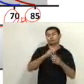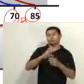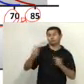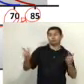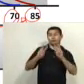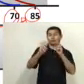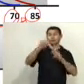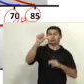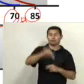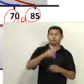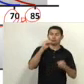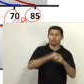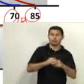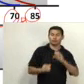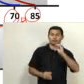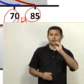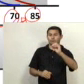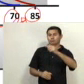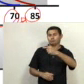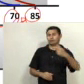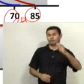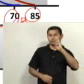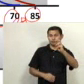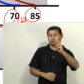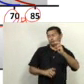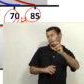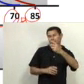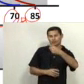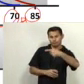valores negativos, eu coloco menos 5, eu coloco